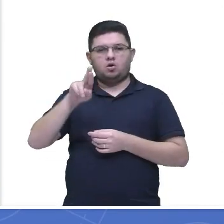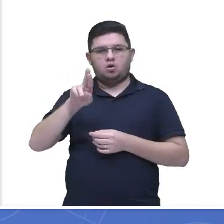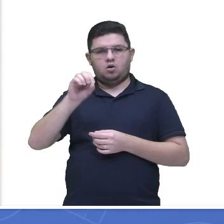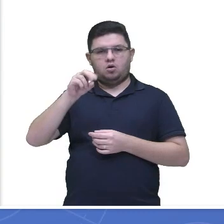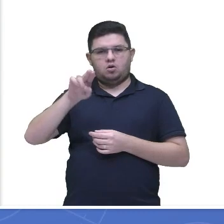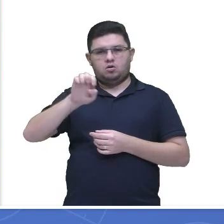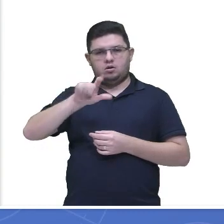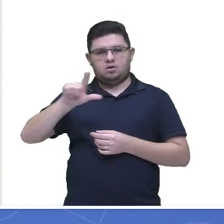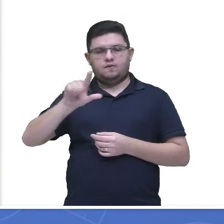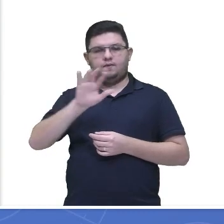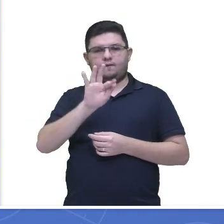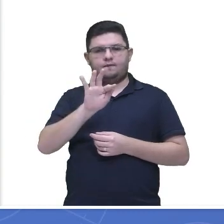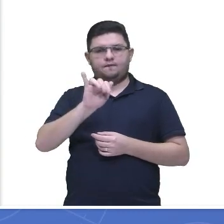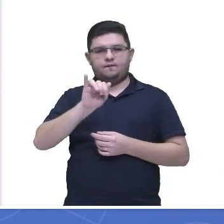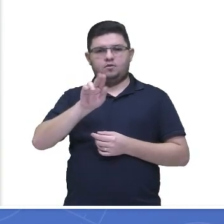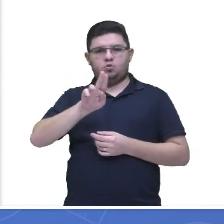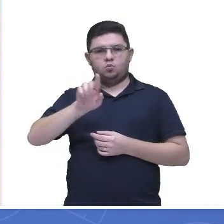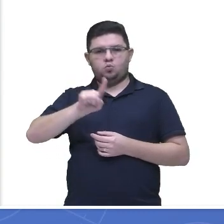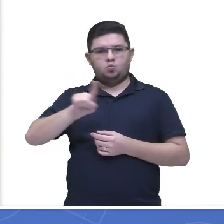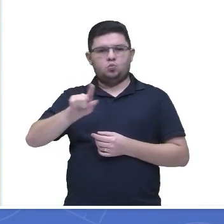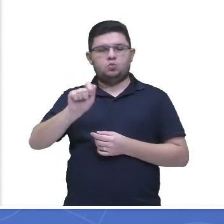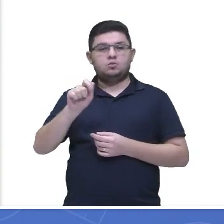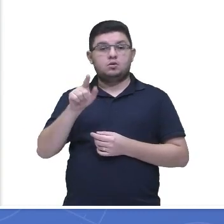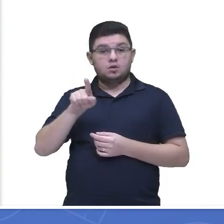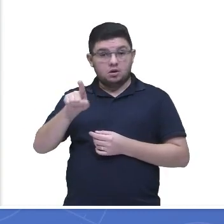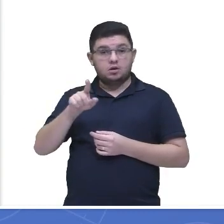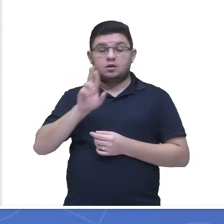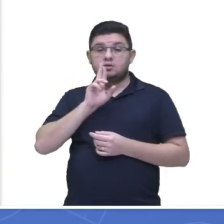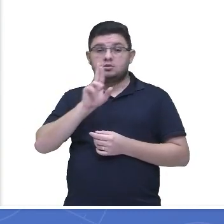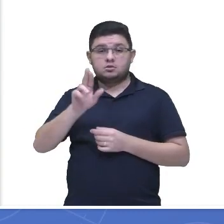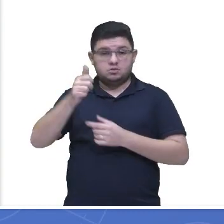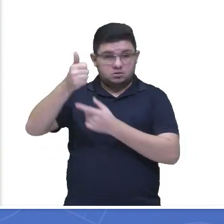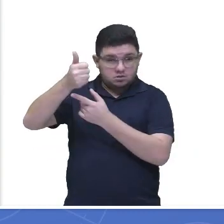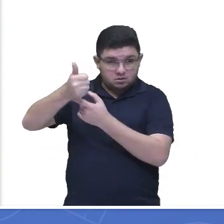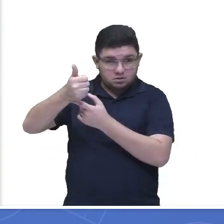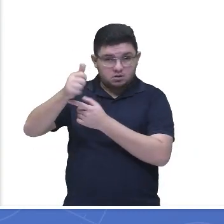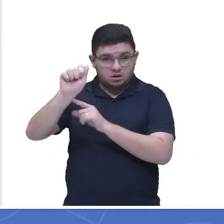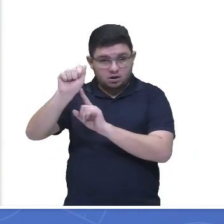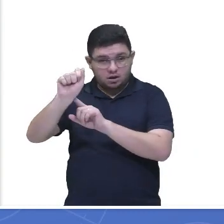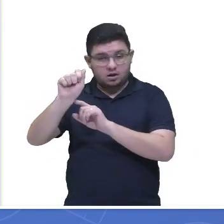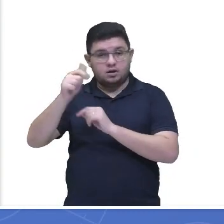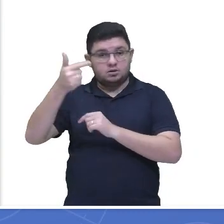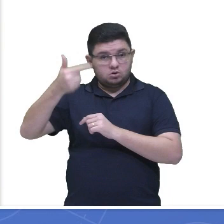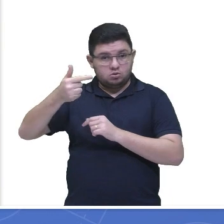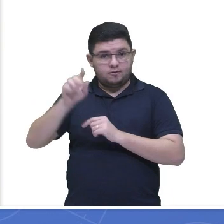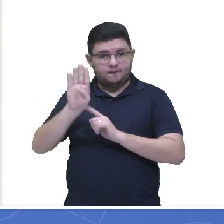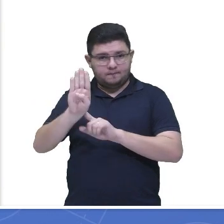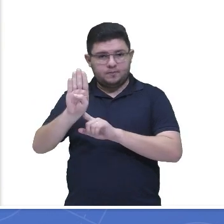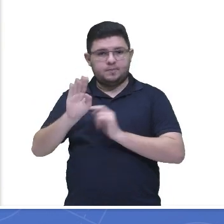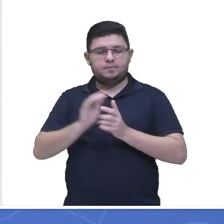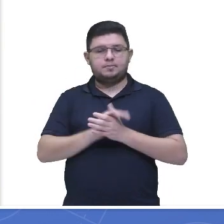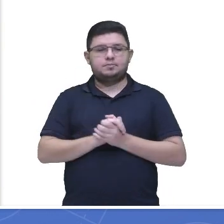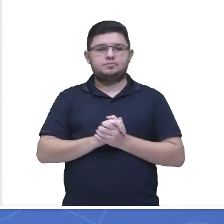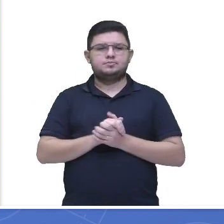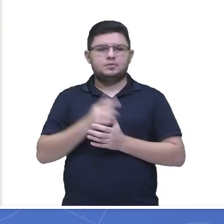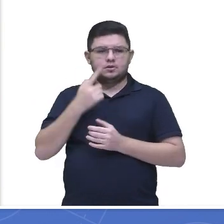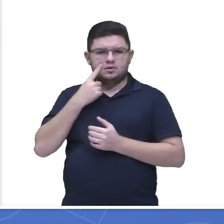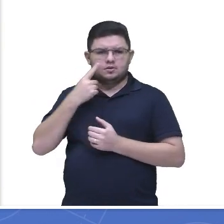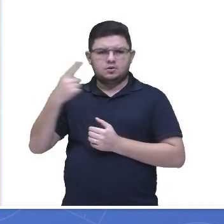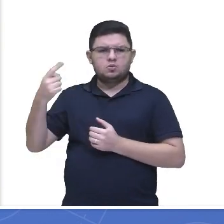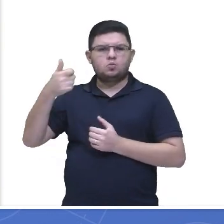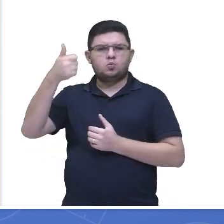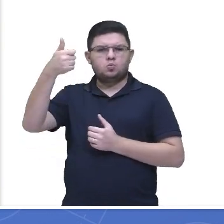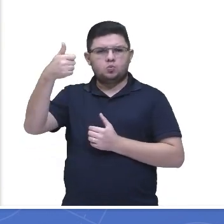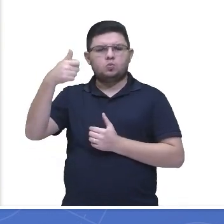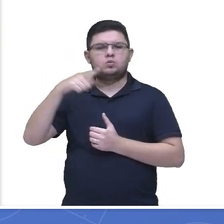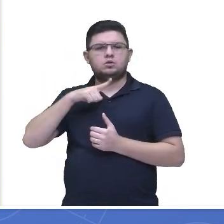a questão número 2 é a letra B, né? Então, nós temos aqui a questão número 1, temos 3 estruturas,